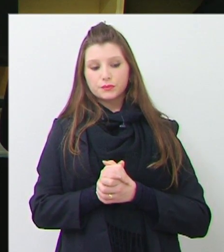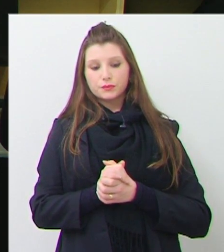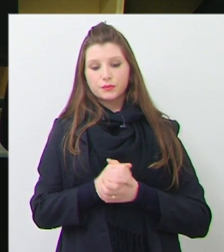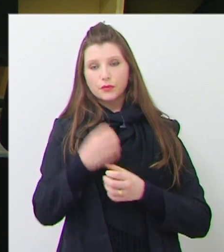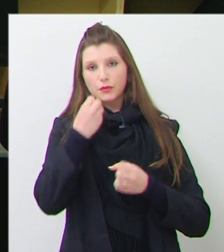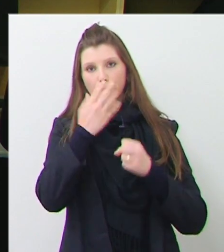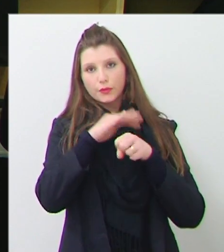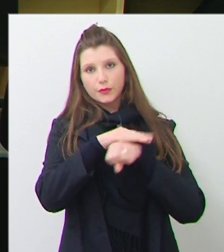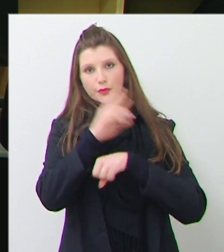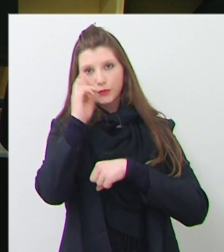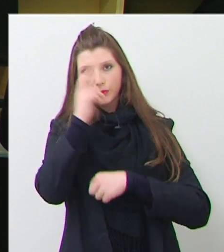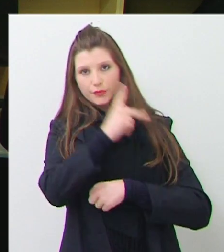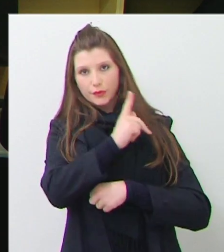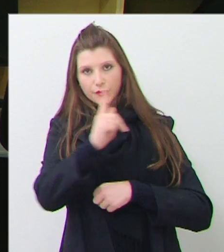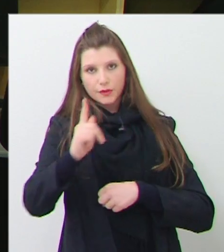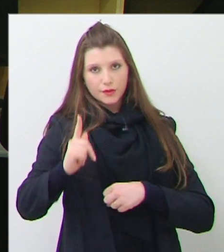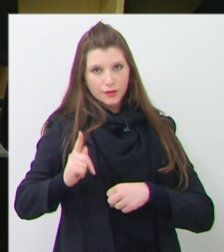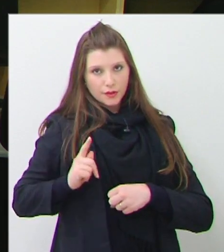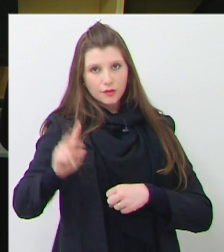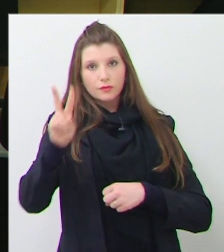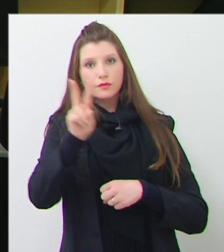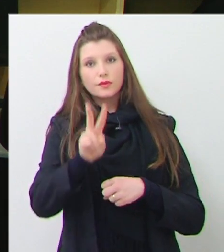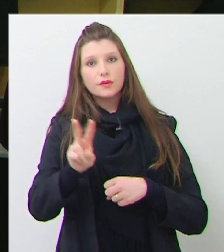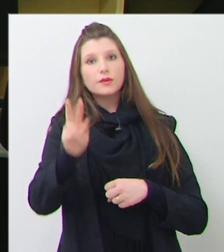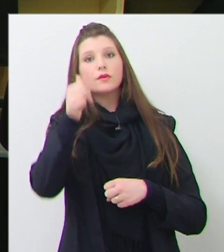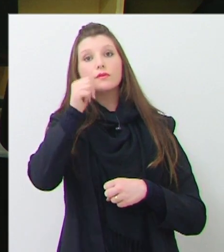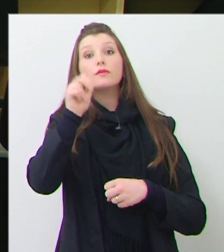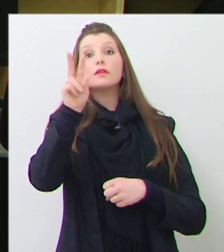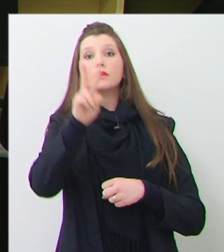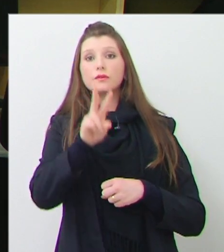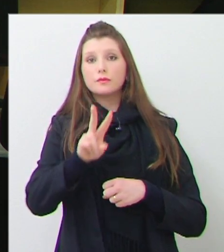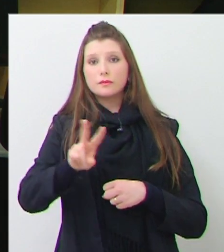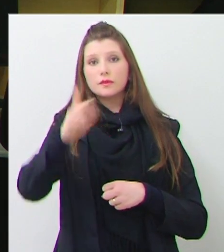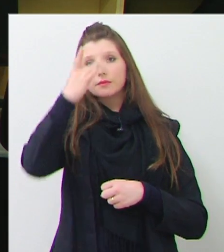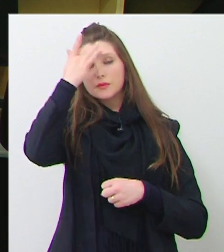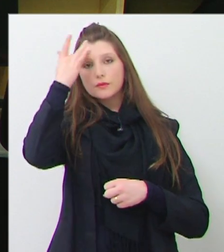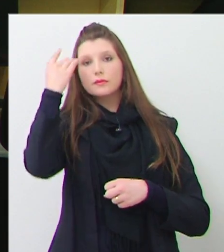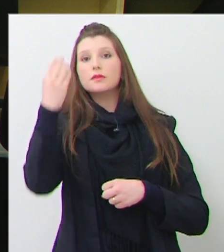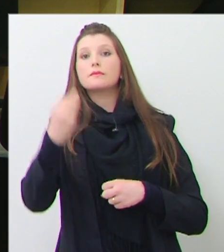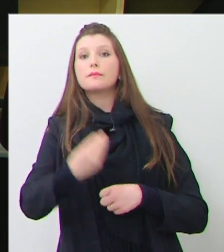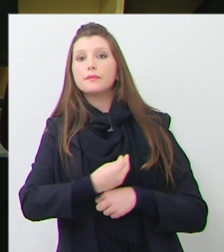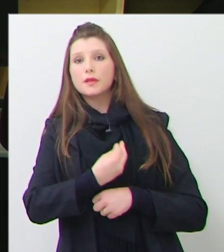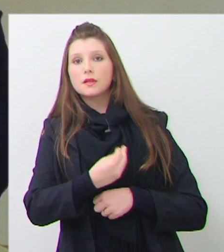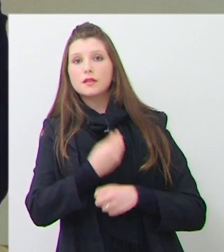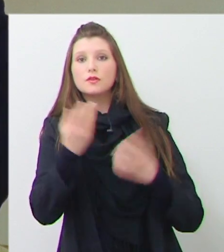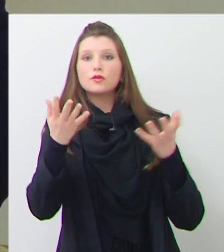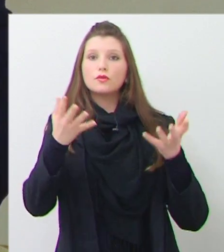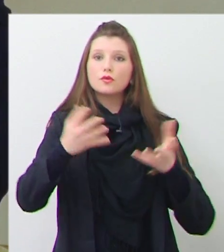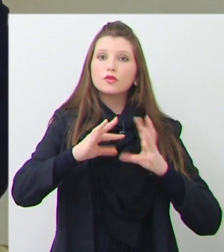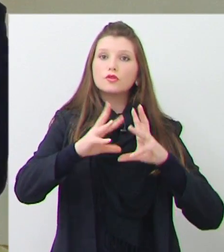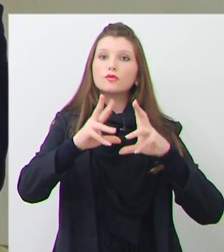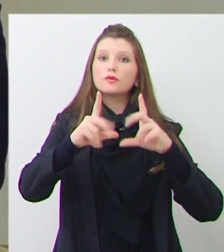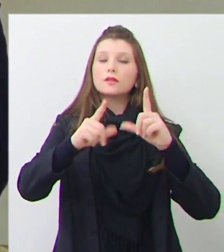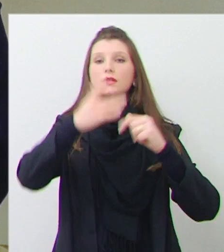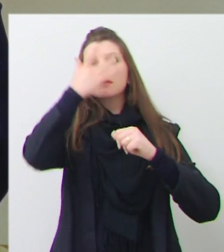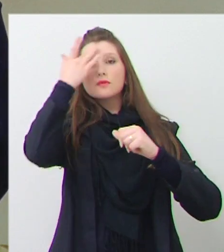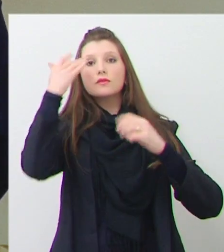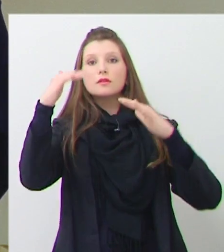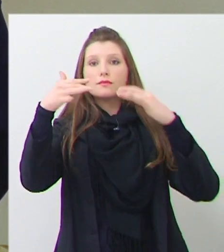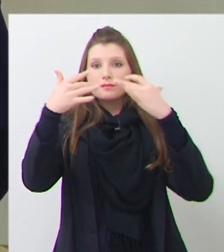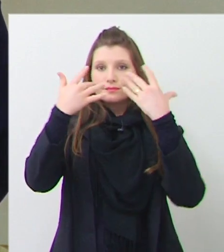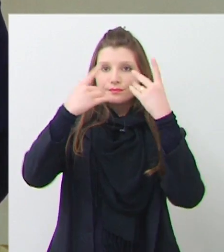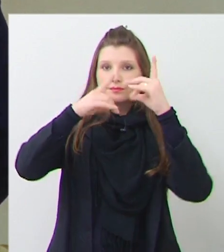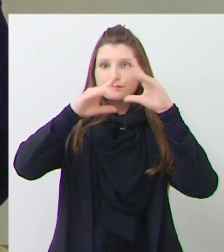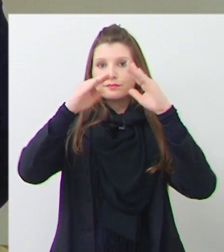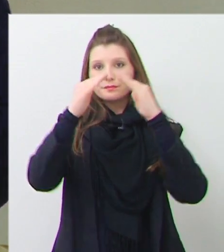Boa noite, presidente, vereadores, vereadoras, ao público presente e a todas as pessoas que nos assistem em suas casas. Primeiramente,